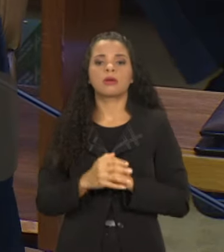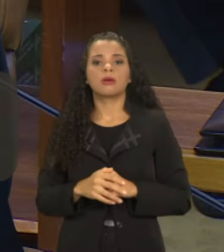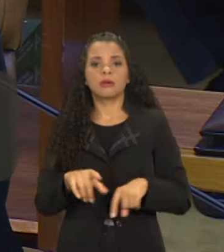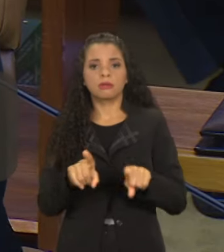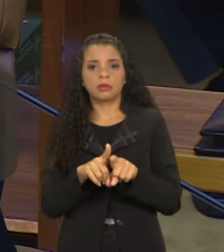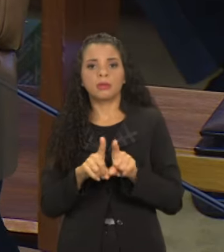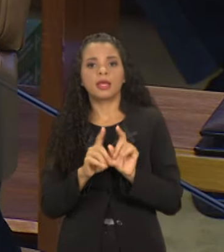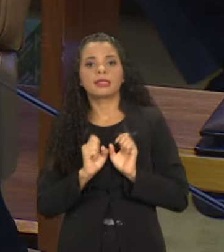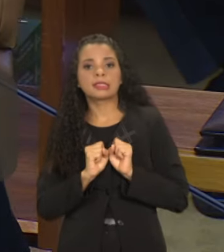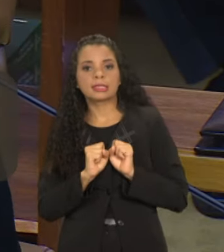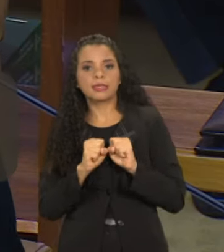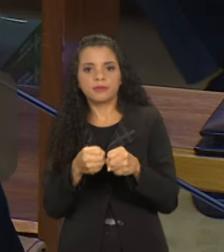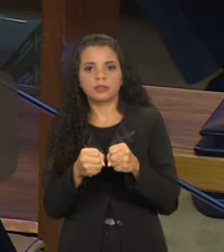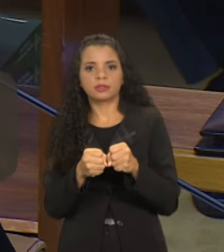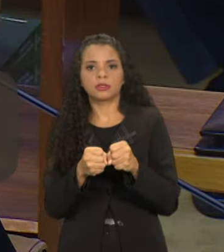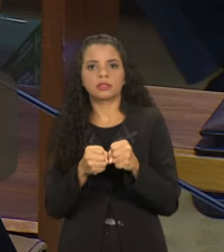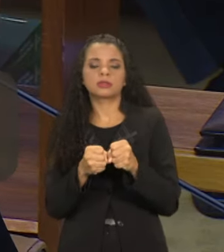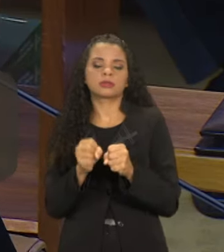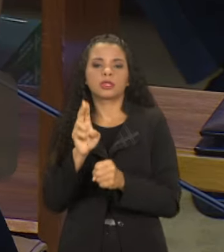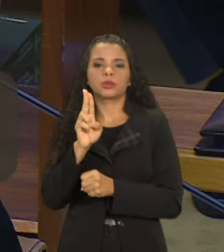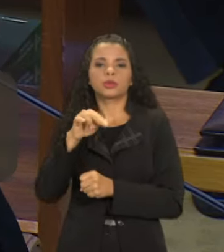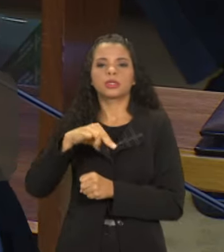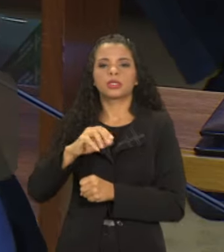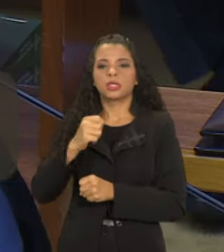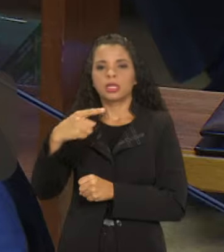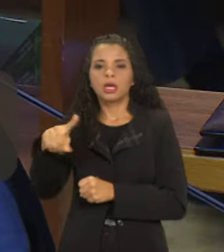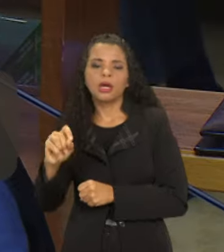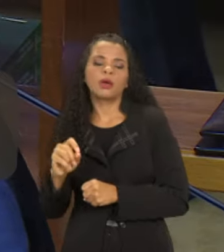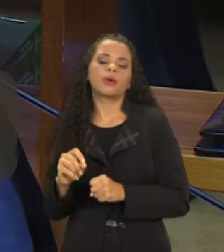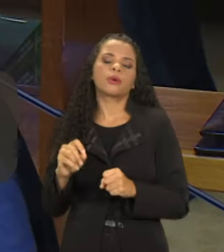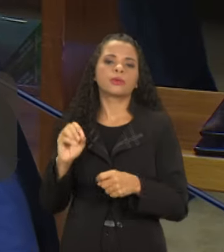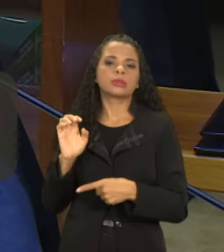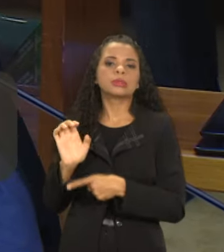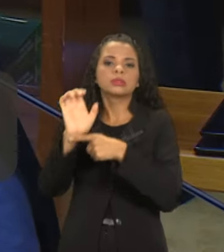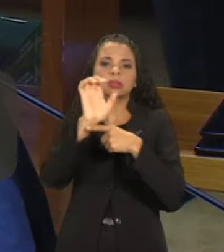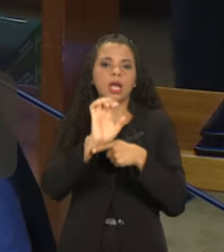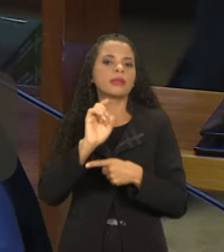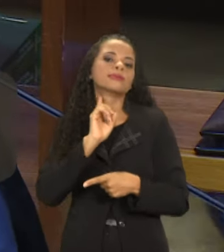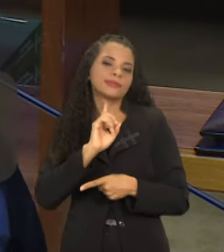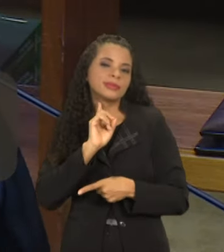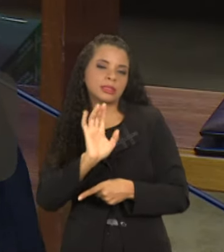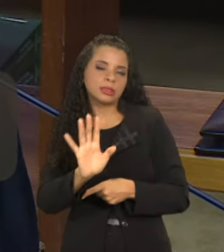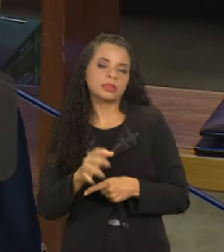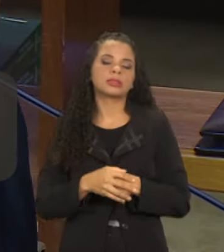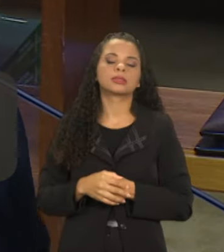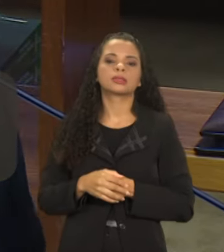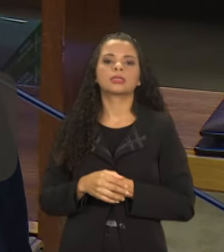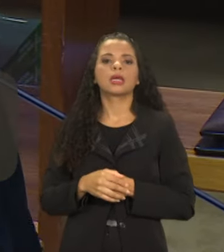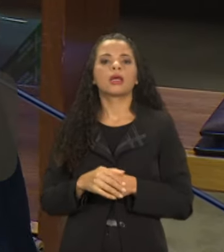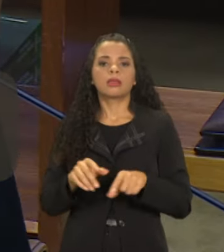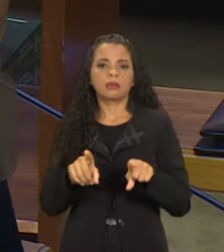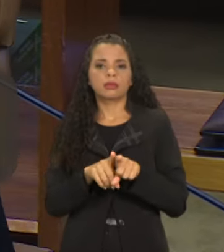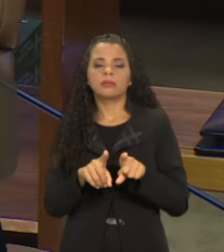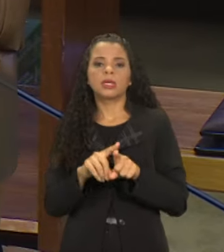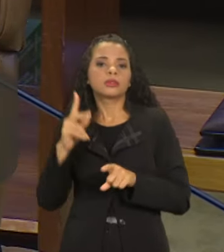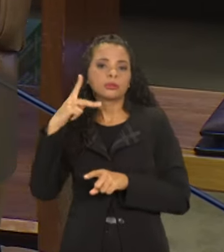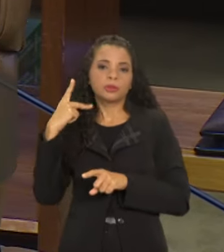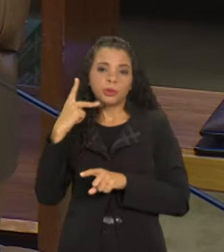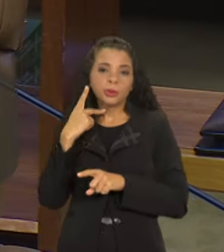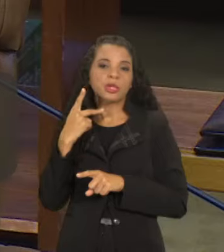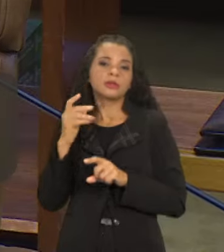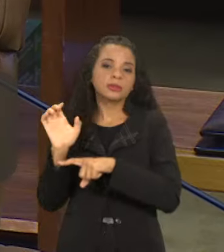públicas da União e dos Estados, no caso, o Estado de Minas, as procuradorias de Estado, ou seja, essa atividade